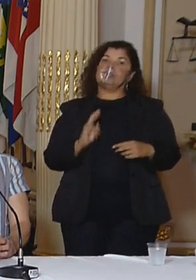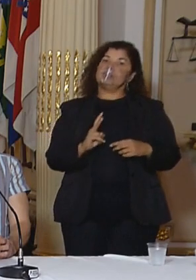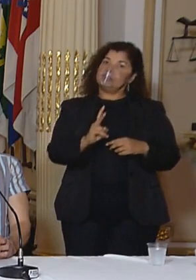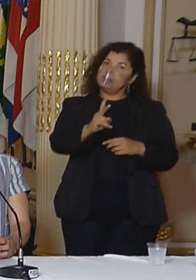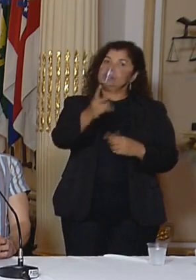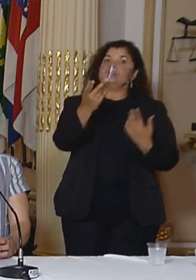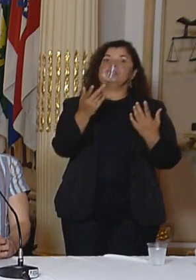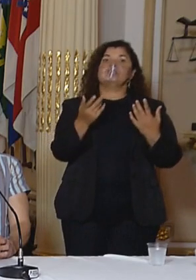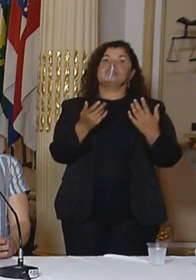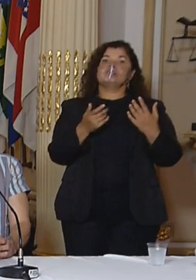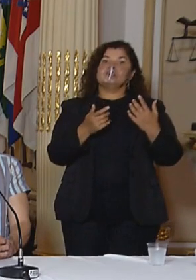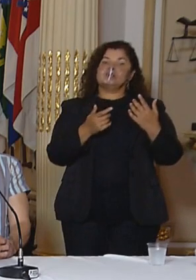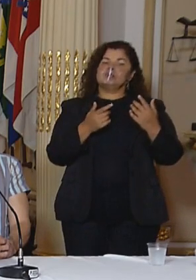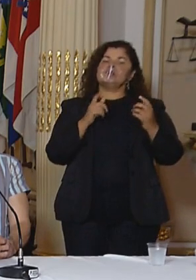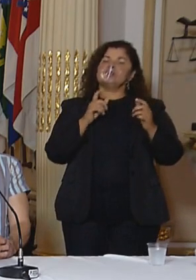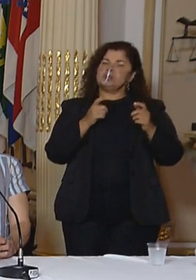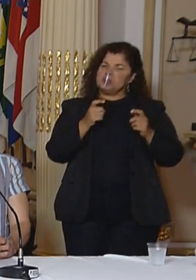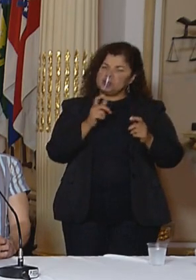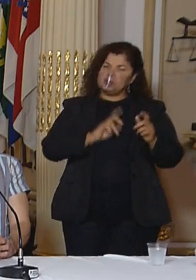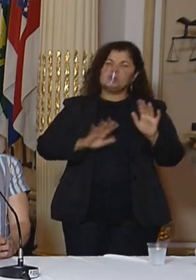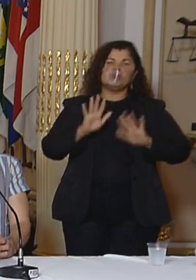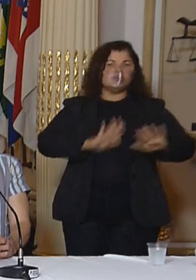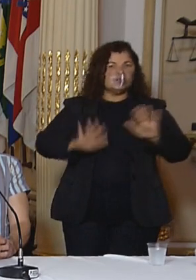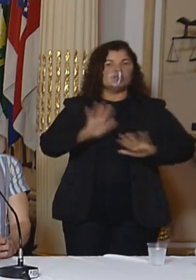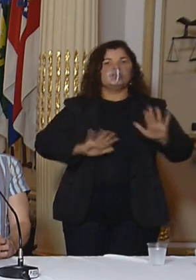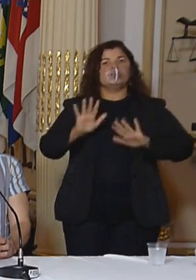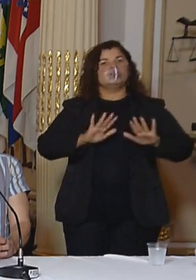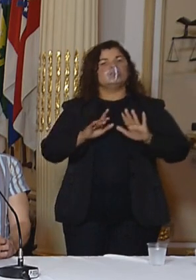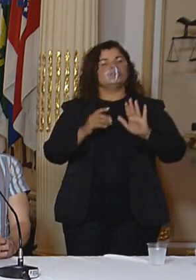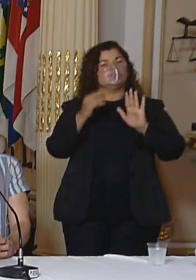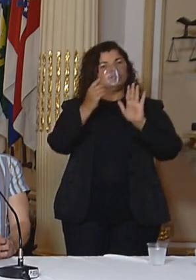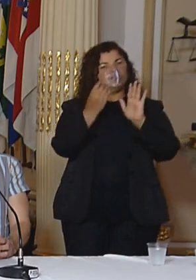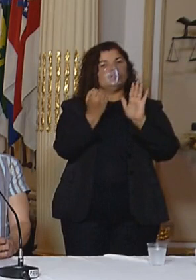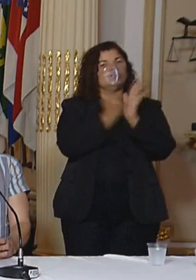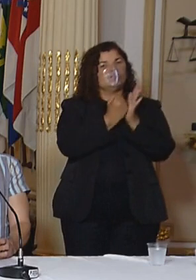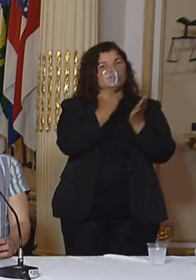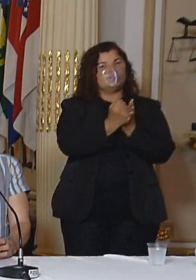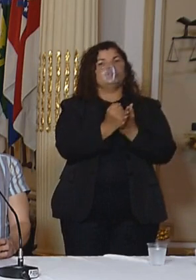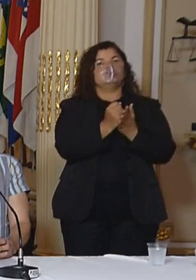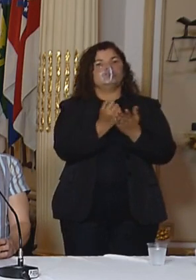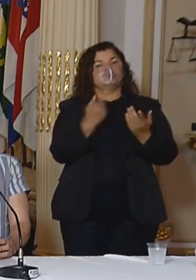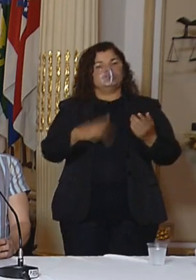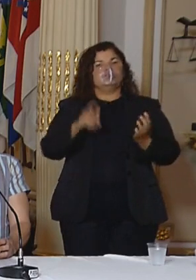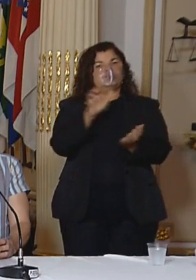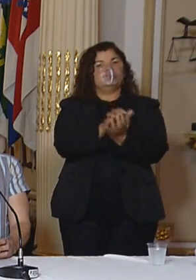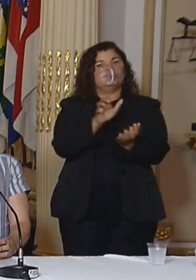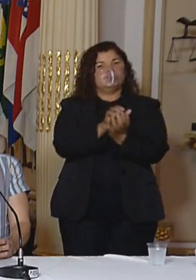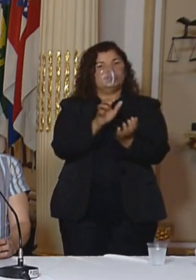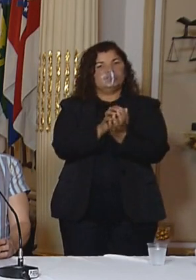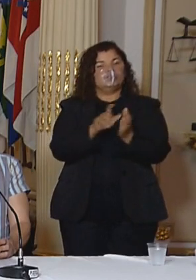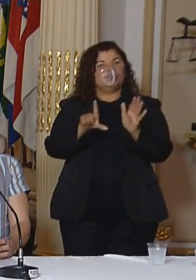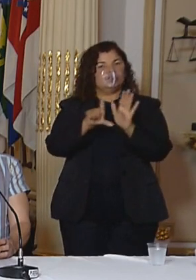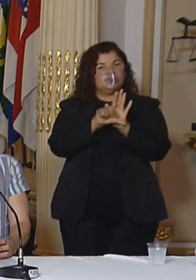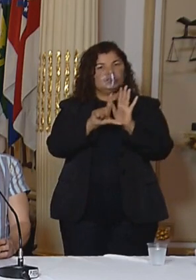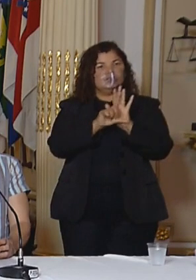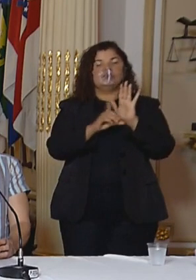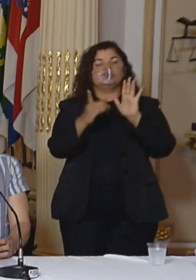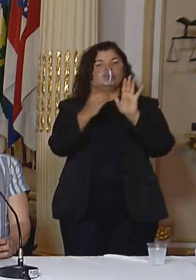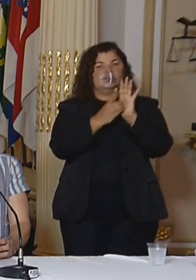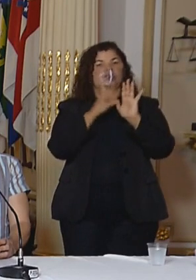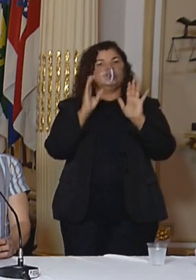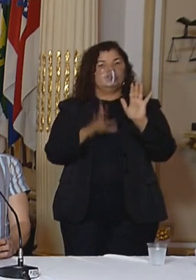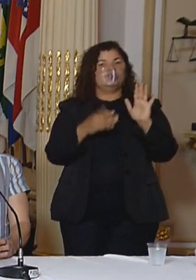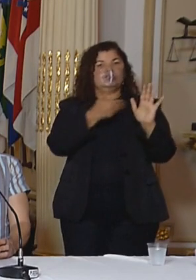fazer todas as medidas previstas no protocolo do Estado de Pernambuco, publicado em decreto pelo governador Paulo